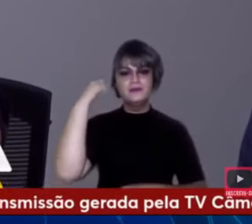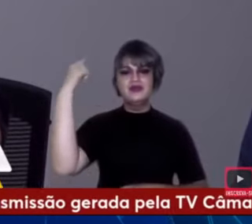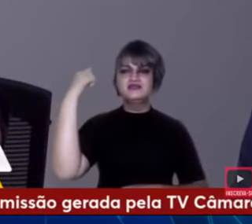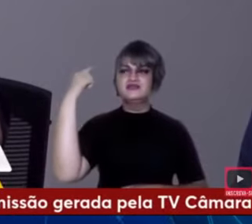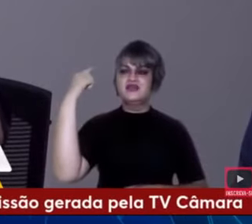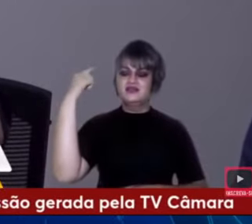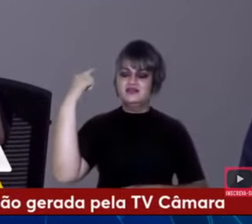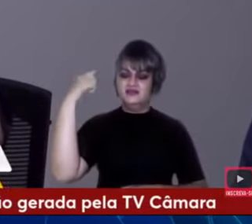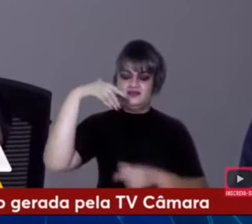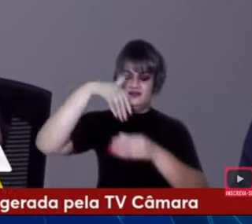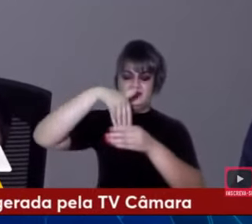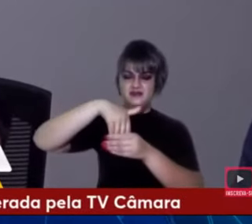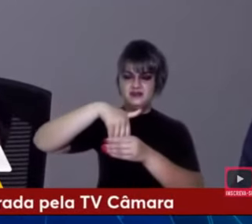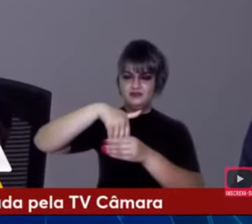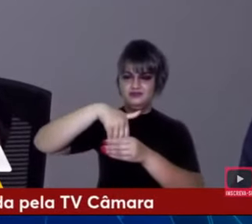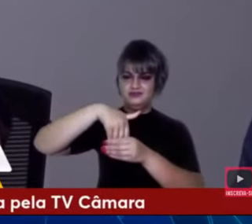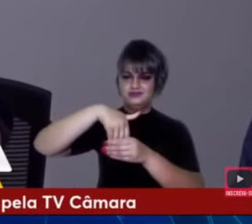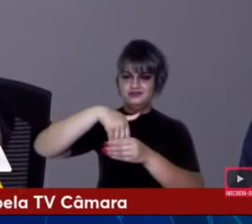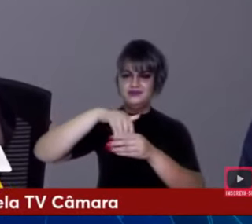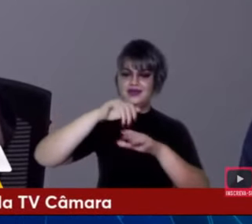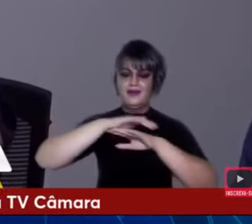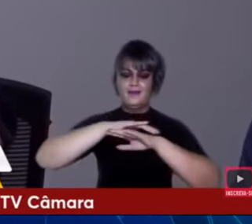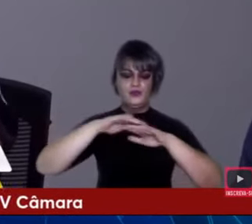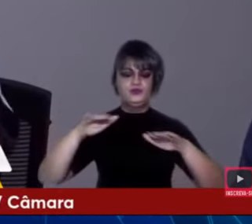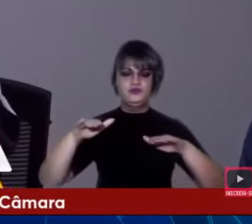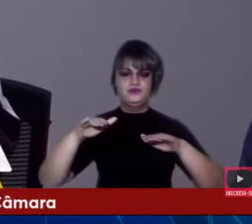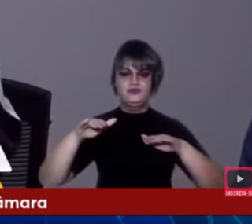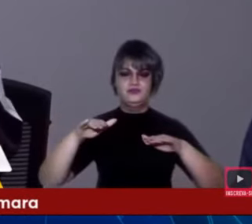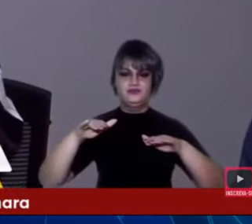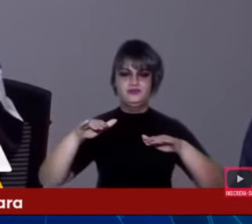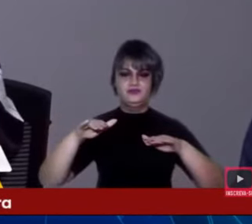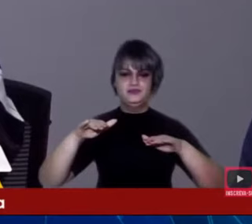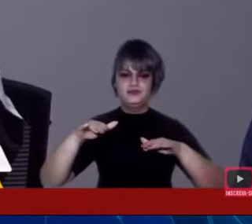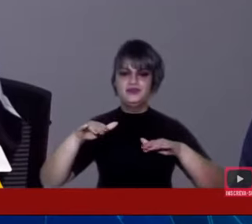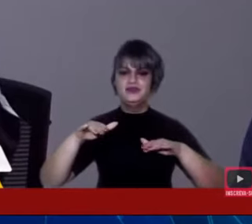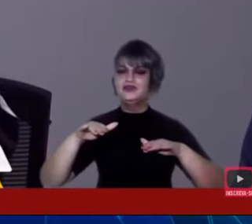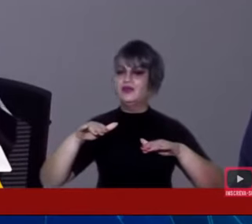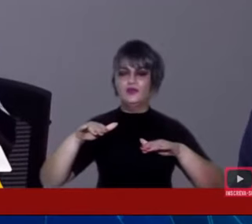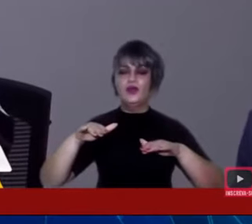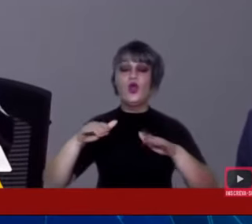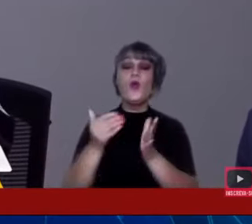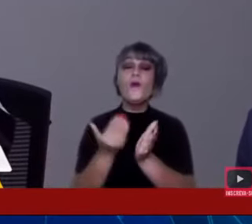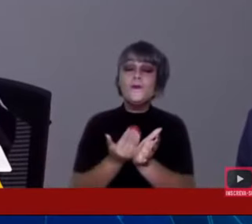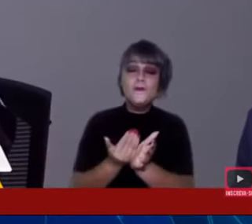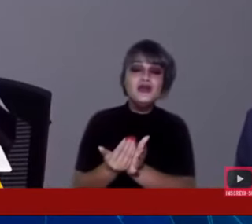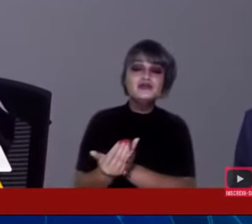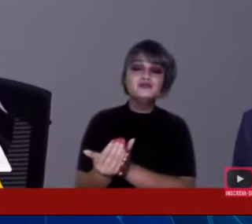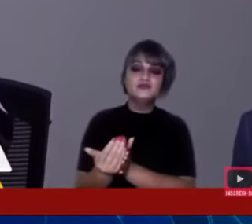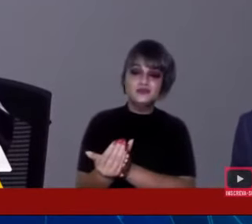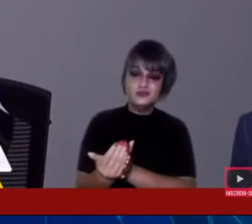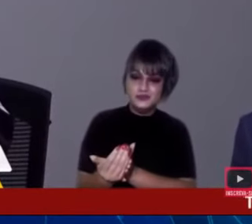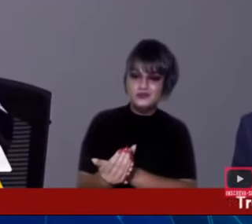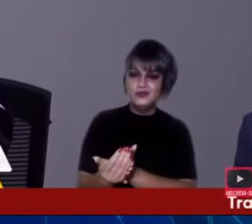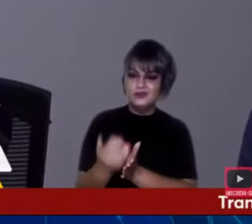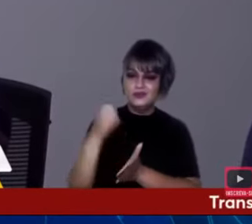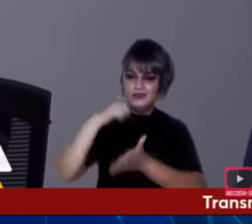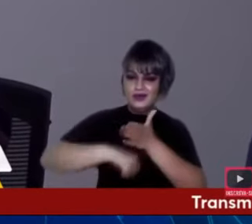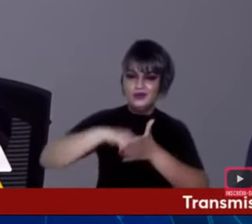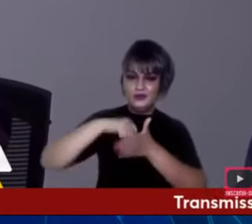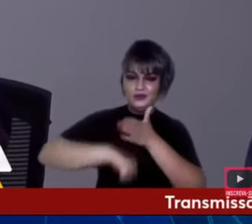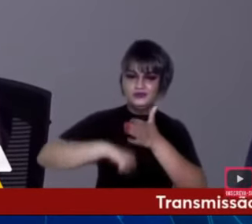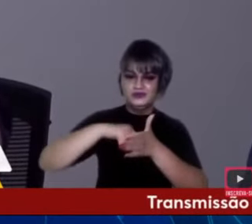eleição. Não, nós ganhamos o início de uma nova luta que não